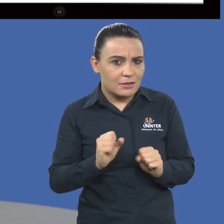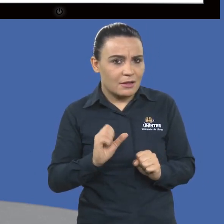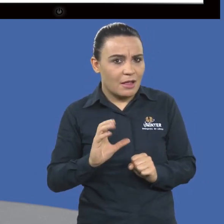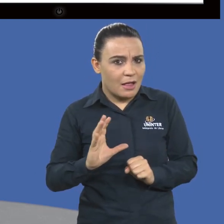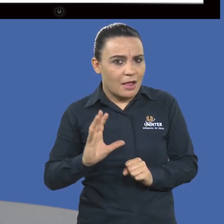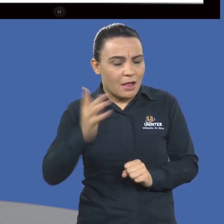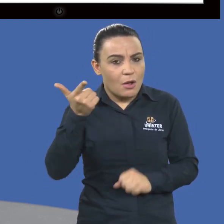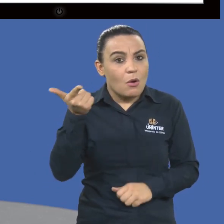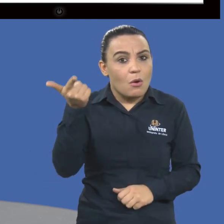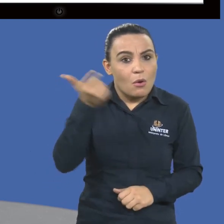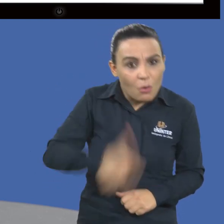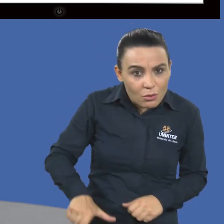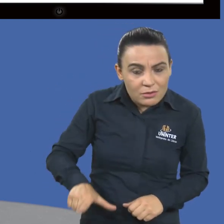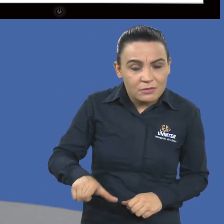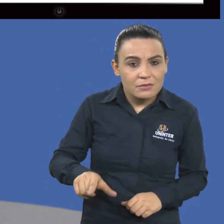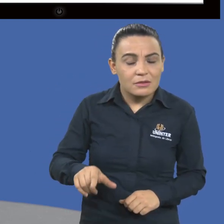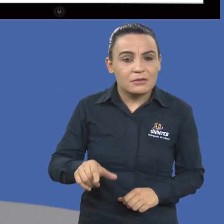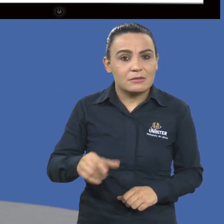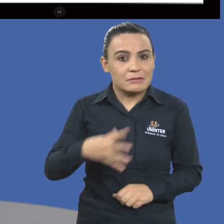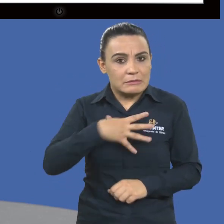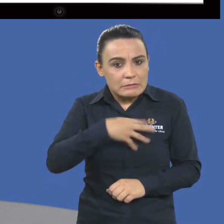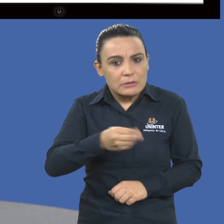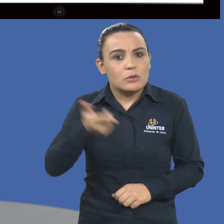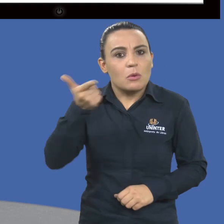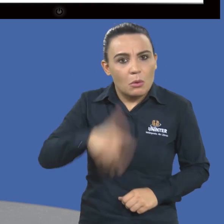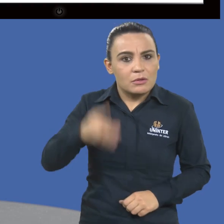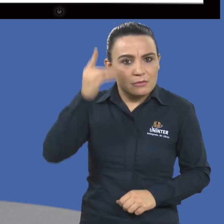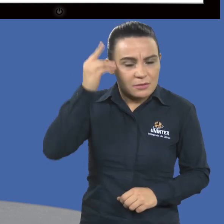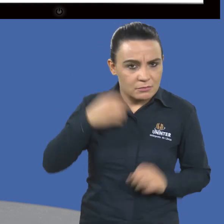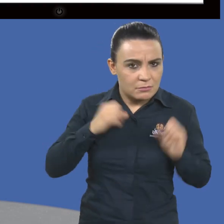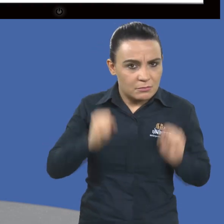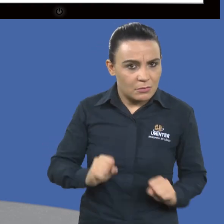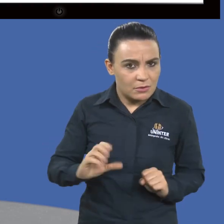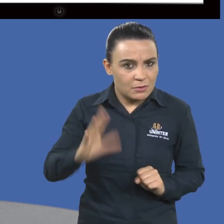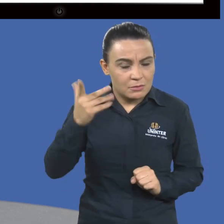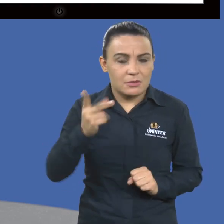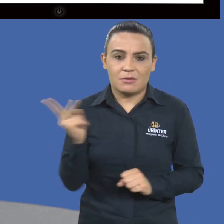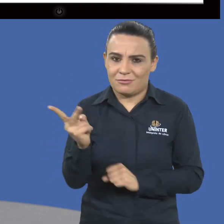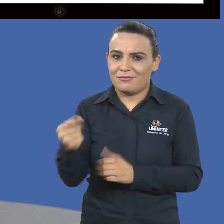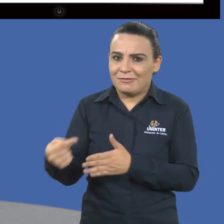engravidar de novo, pode haver uma repetição desse evento?